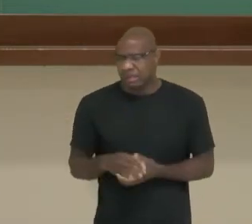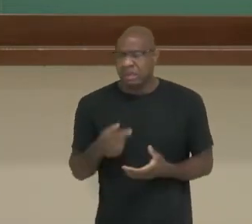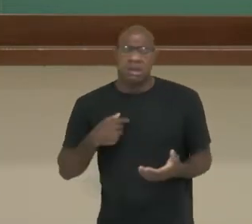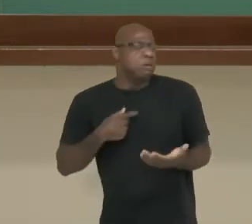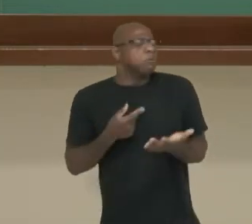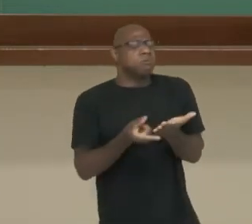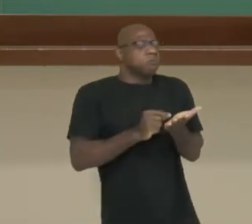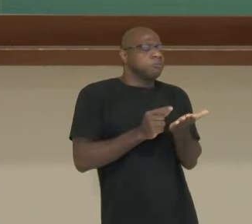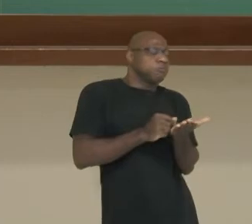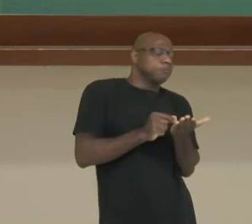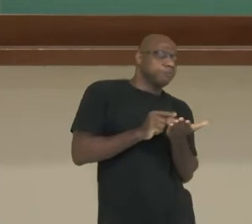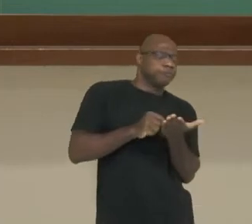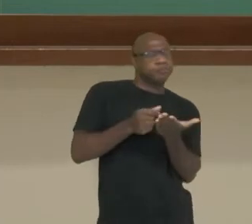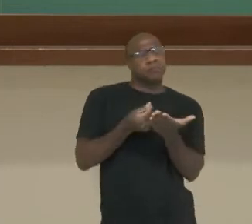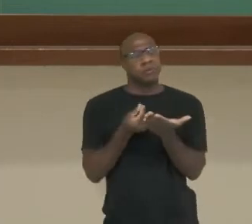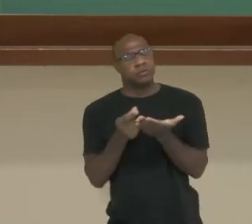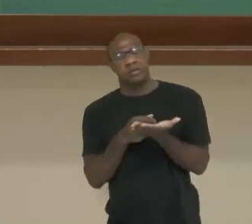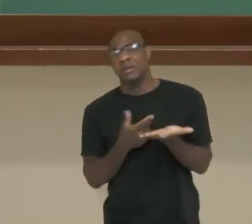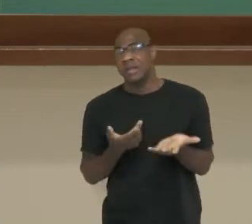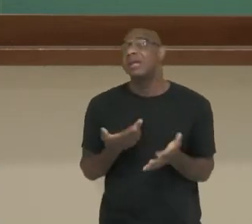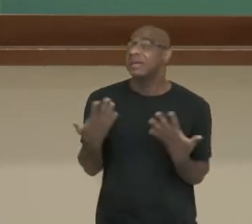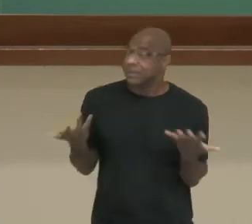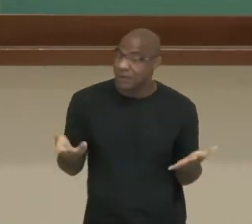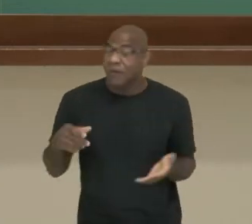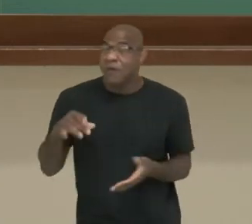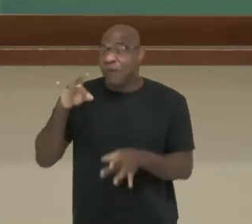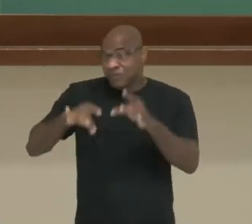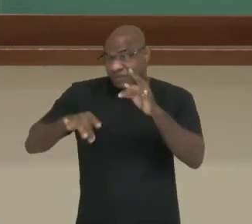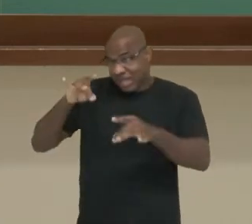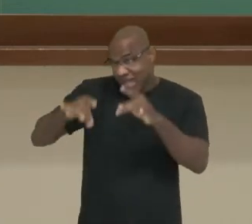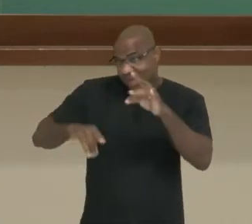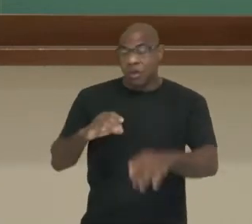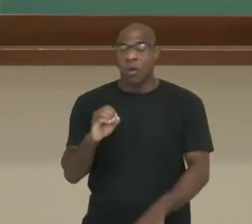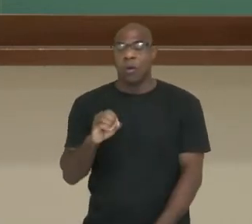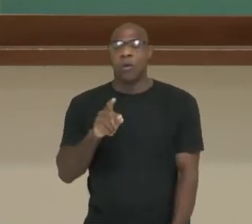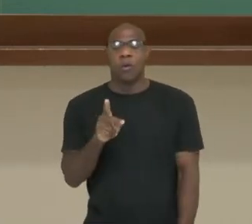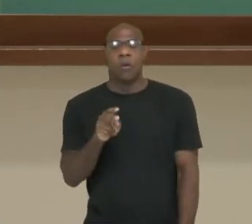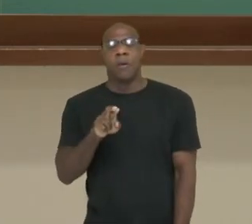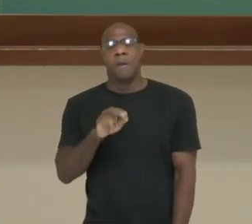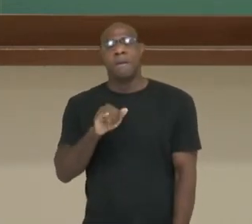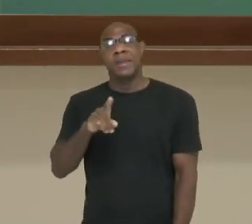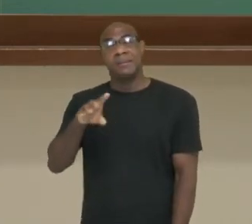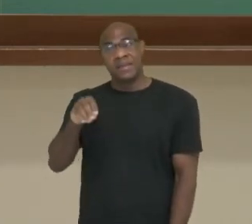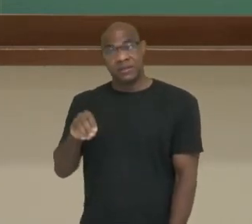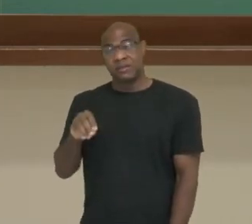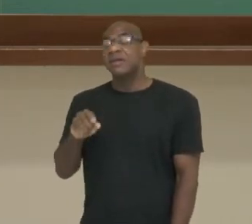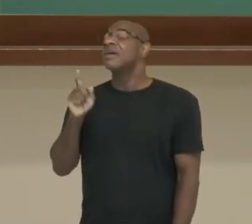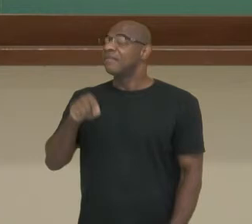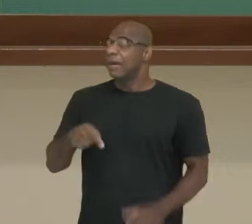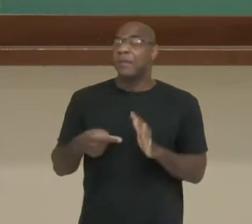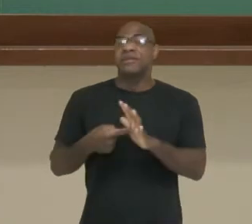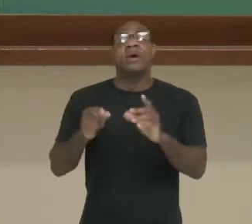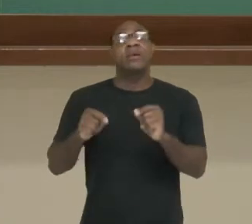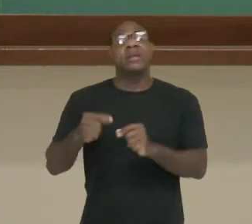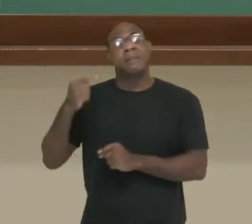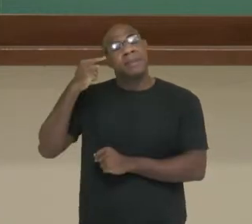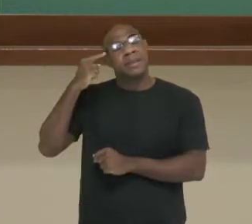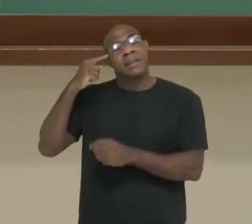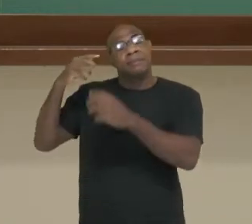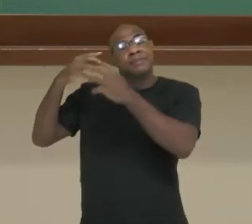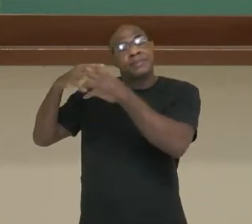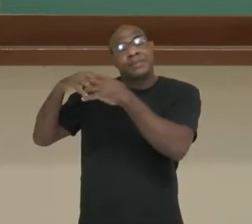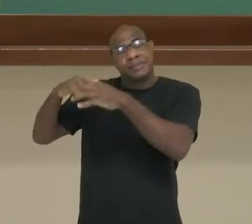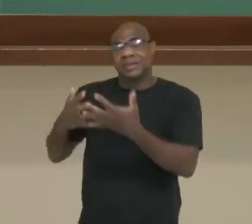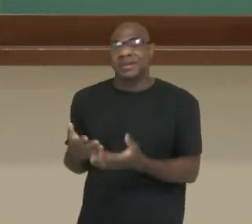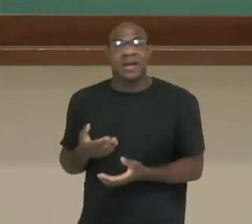vai propor isso, a reflexão, né, a reflexão, como nós podemos mudar essa situação do oprimido, como que a gente